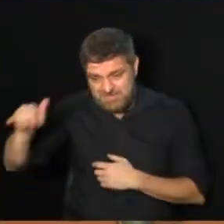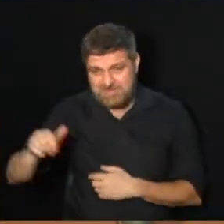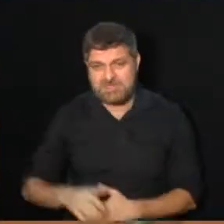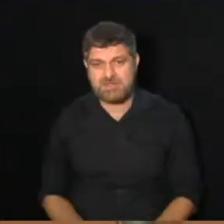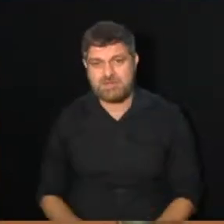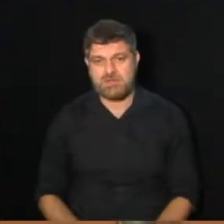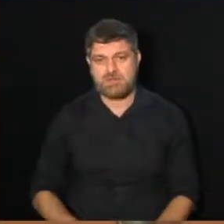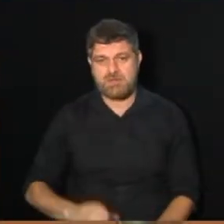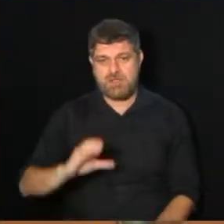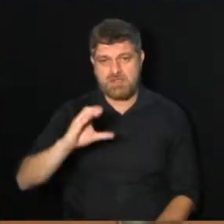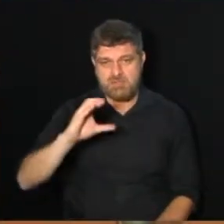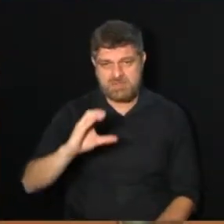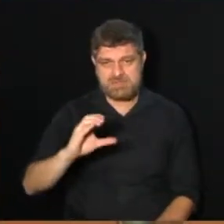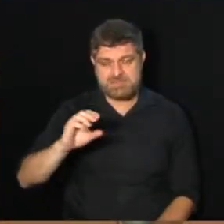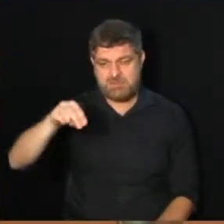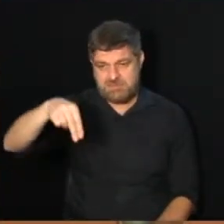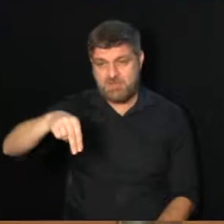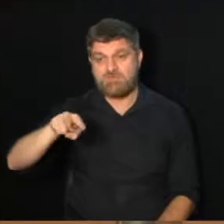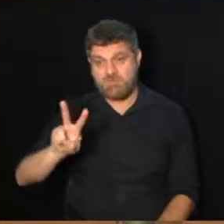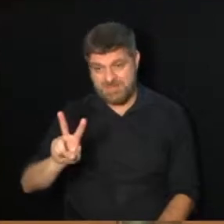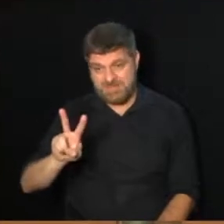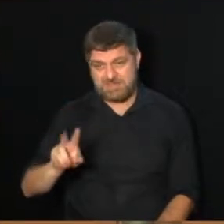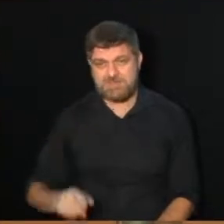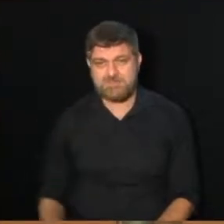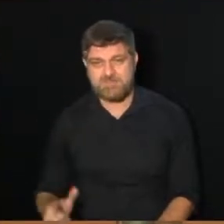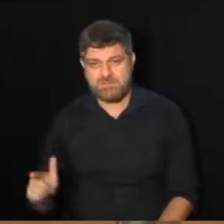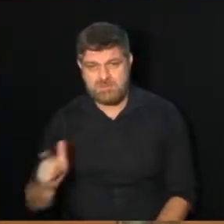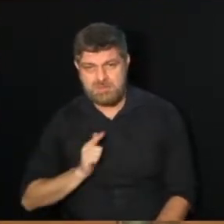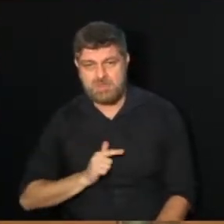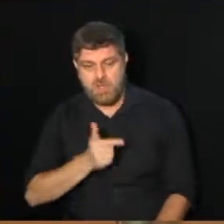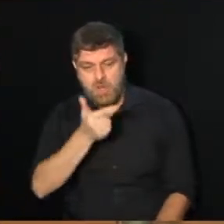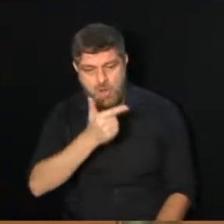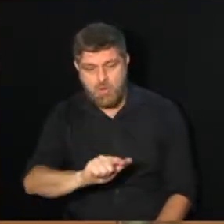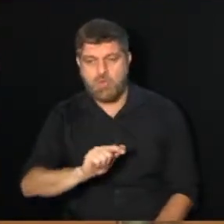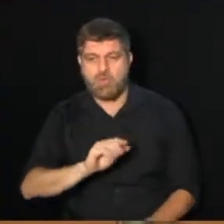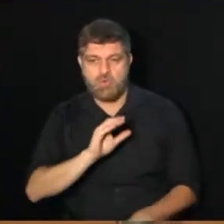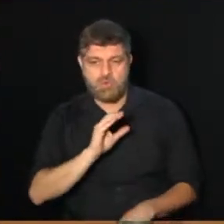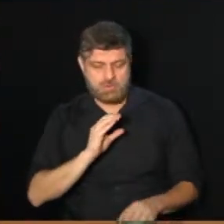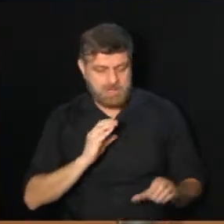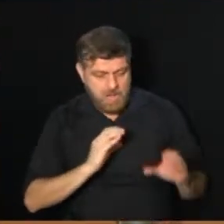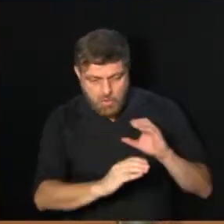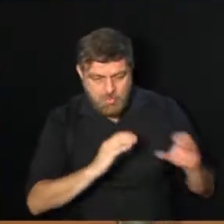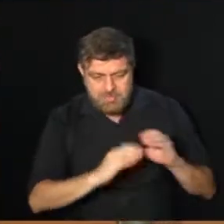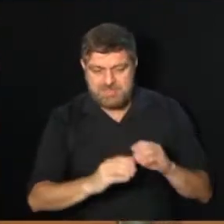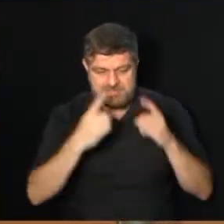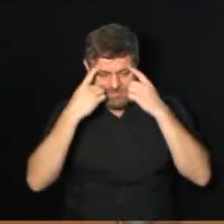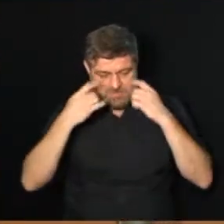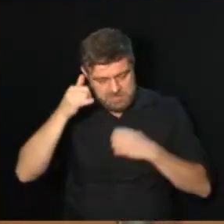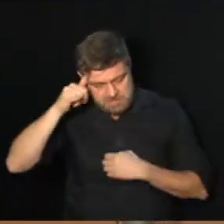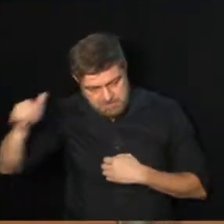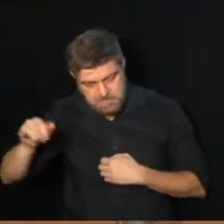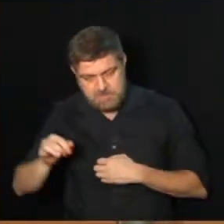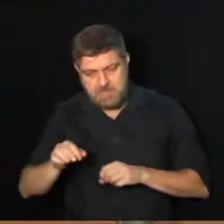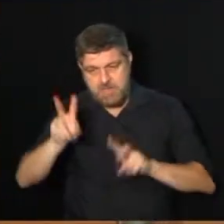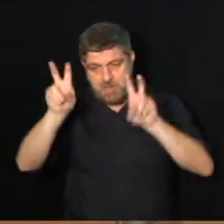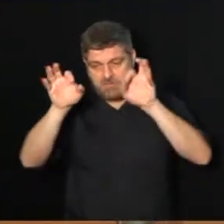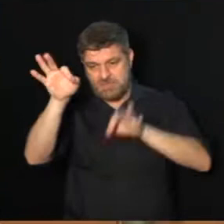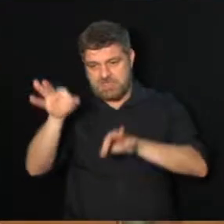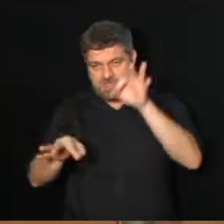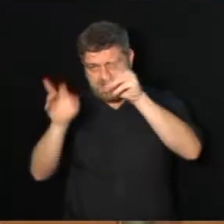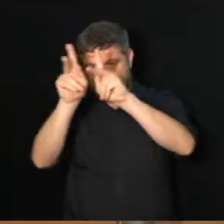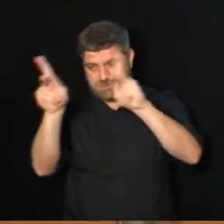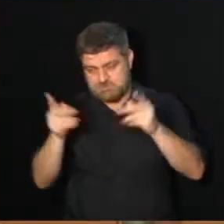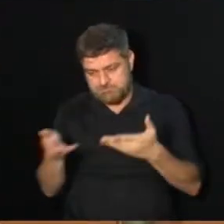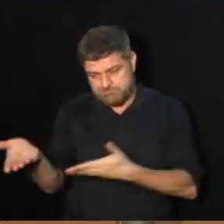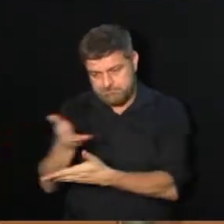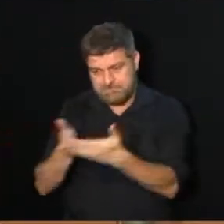começa segunda-feira de novo, no ZAT, tendo formação de comunicação não violenta, de justiça restaurativa, de masculinidade tóxica,